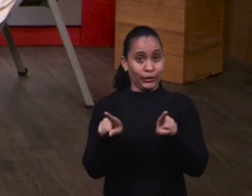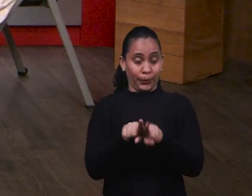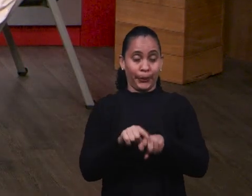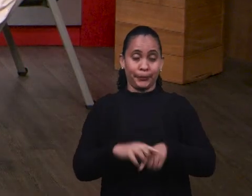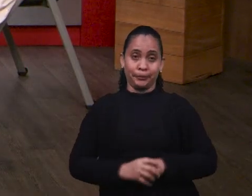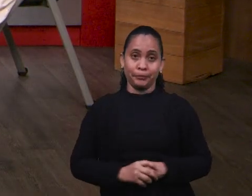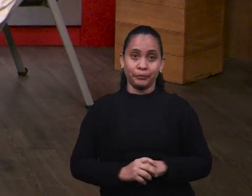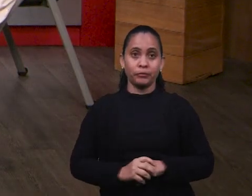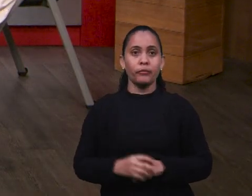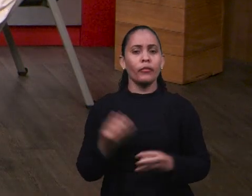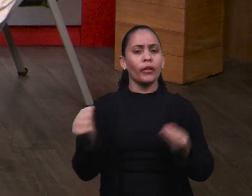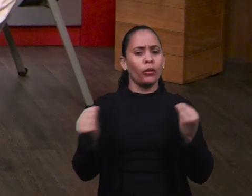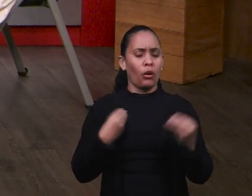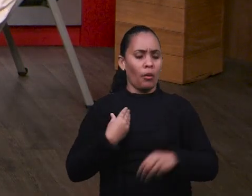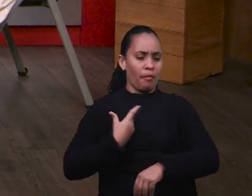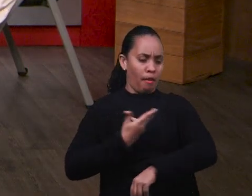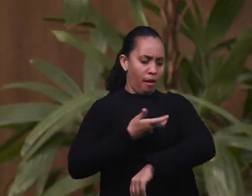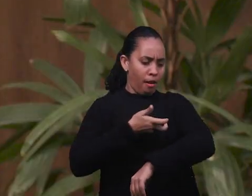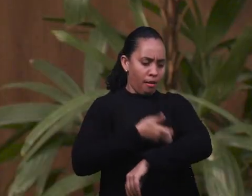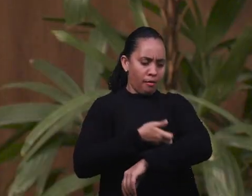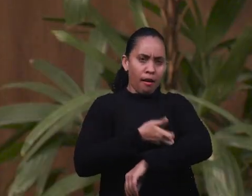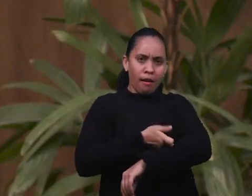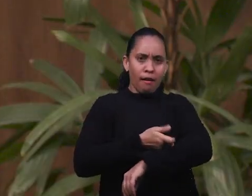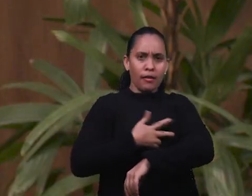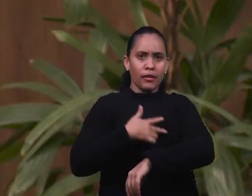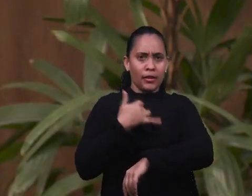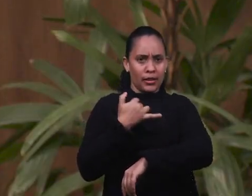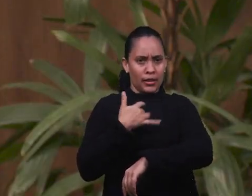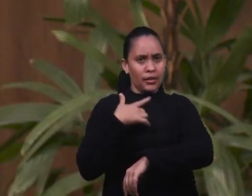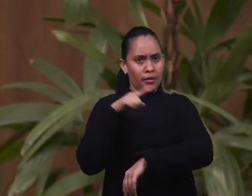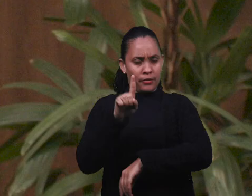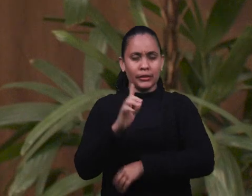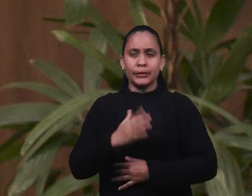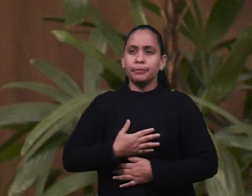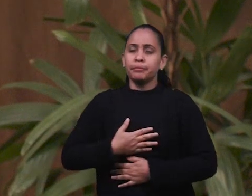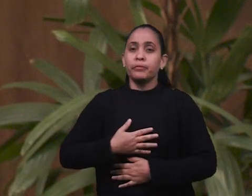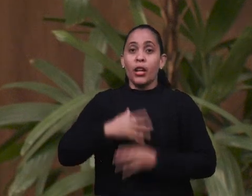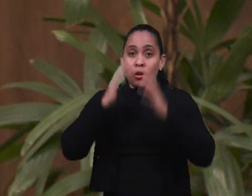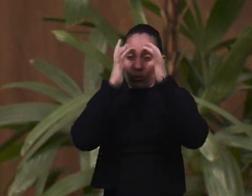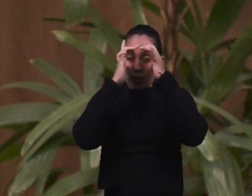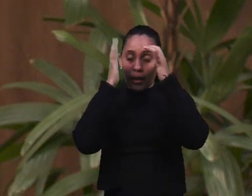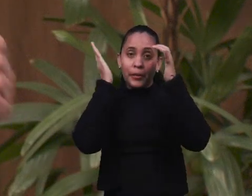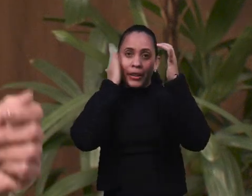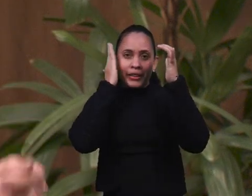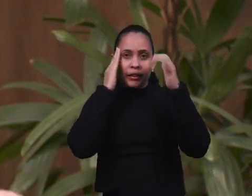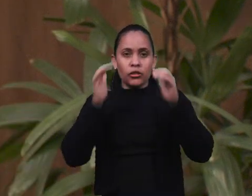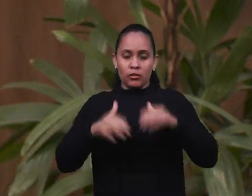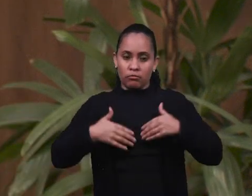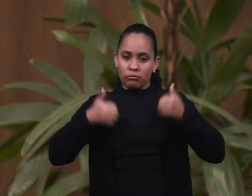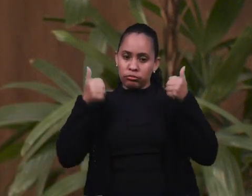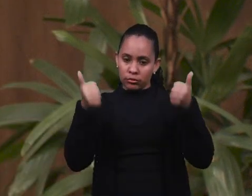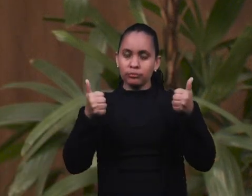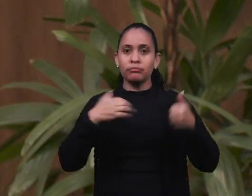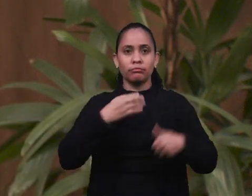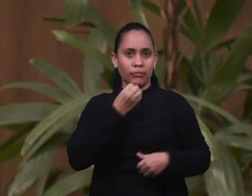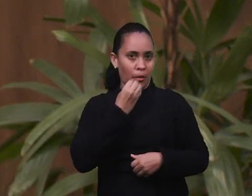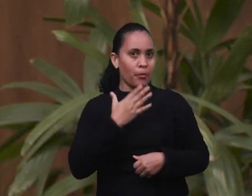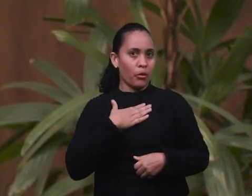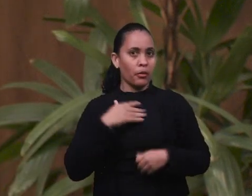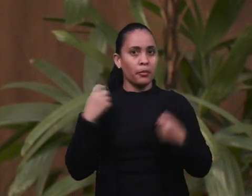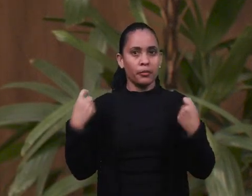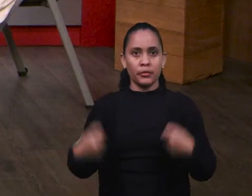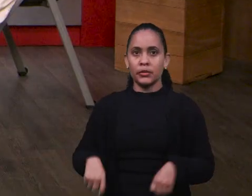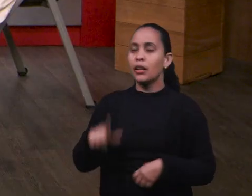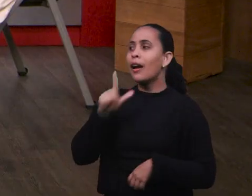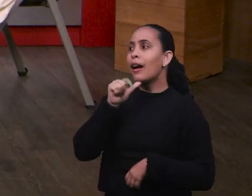também, porque como a canetinha, ela sinaliza para o cérebro que você está satisfeito, você também tem que vigiar a ingesta de água, porque senão não vai tomar.